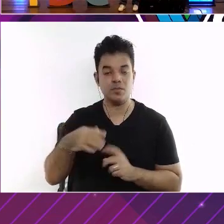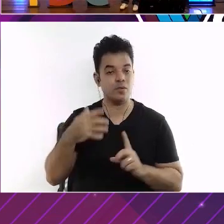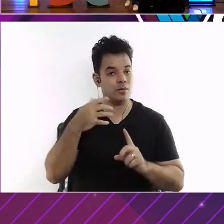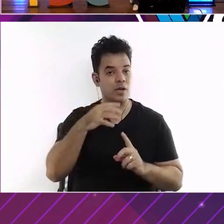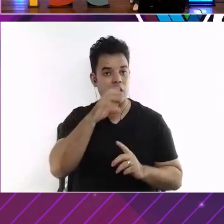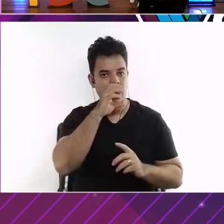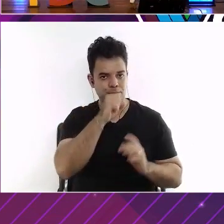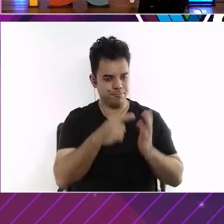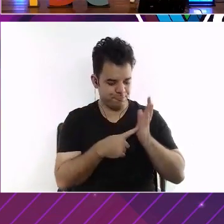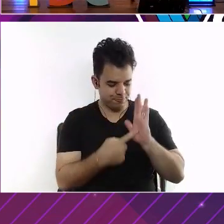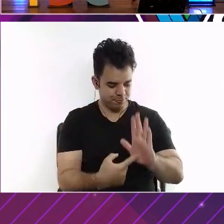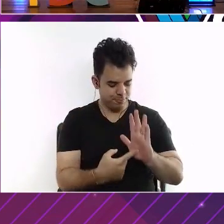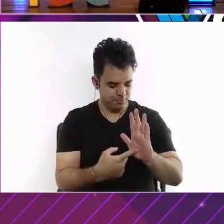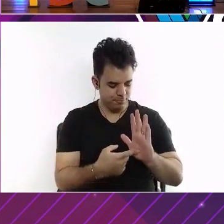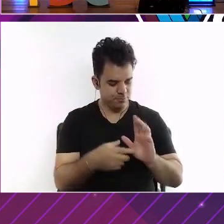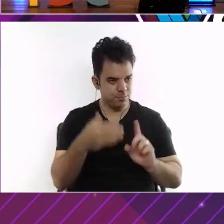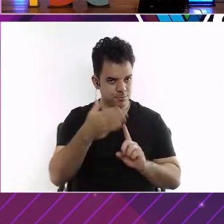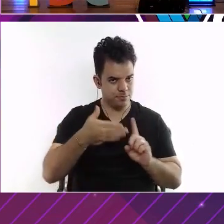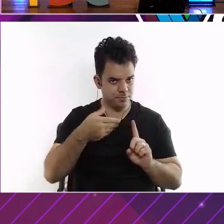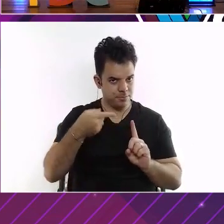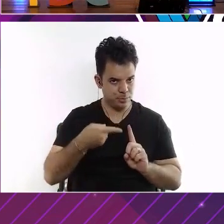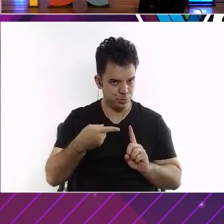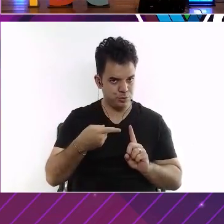aqui para vocês.